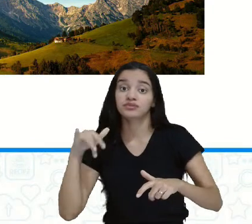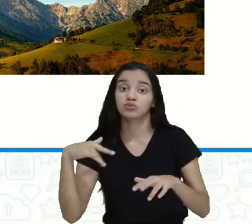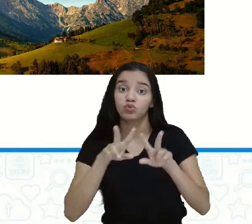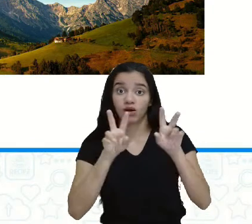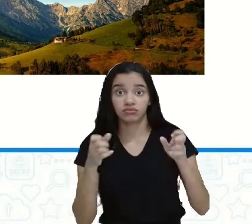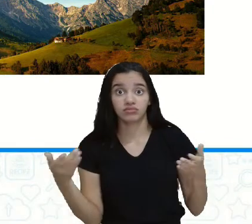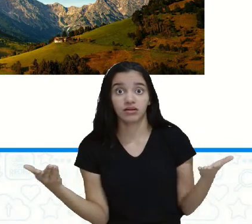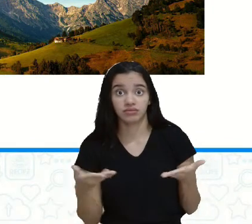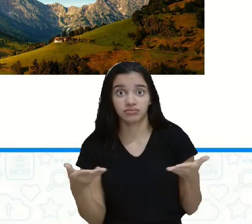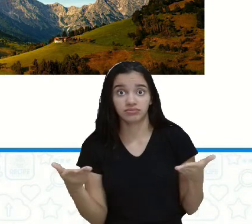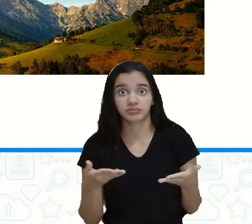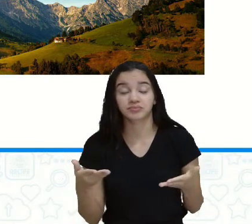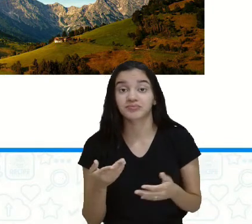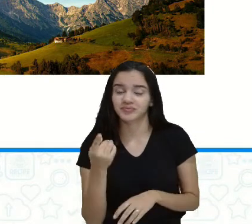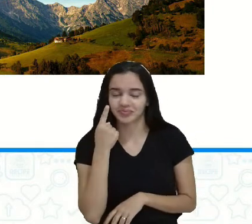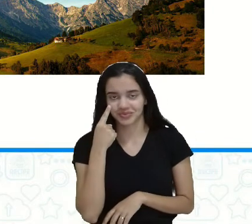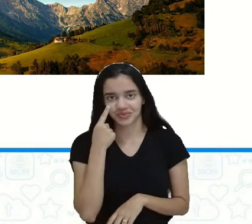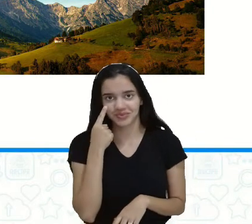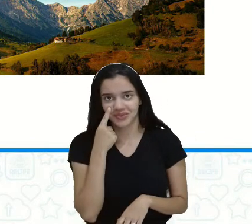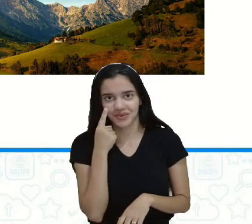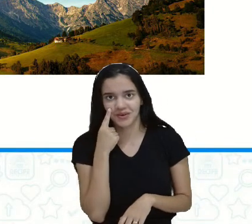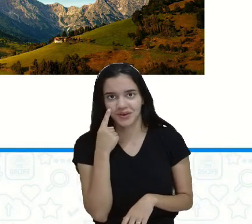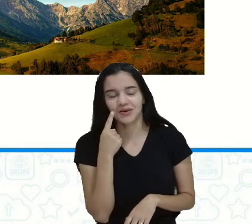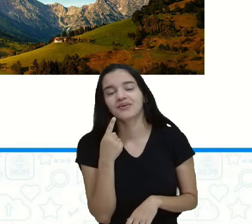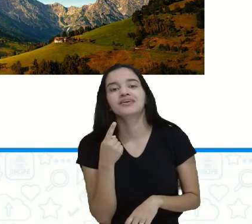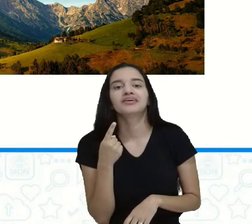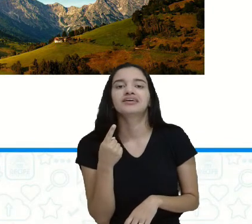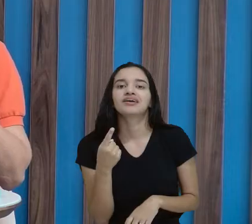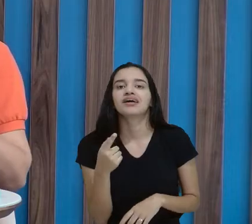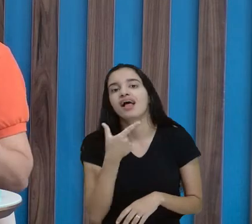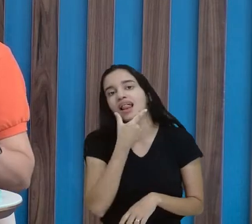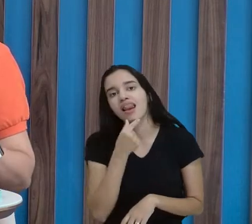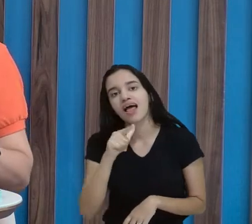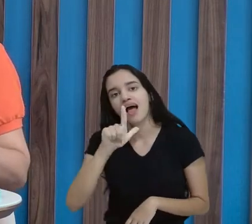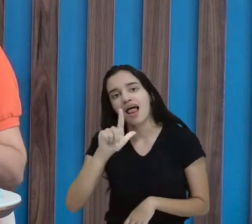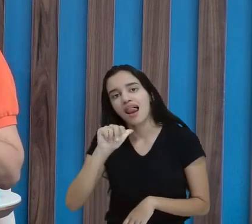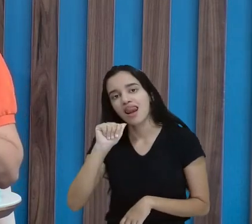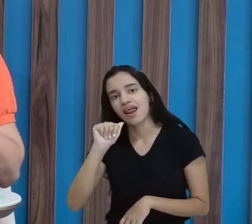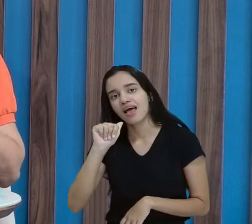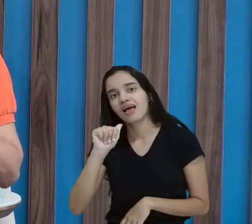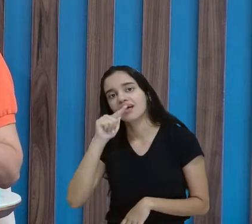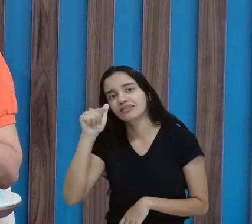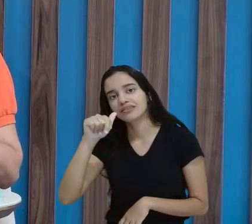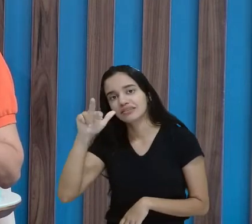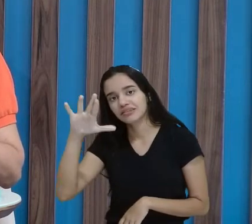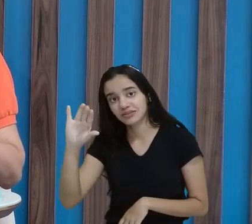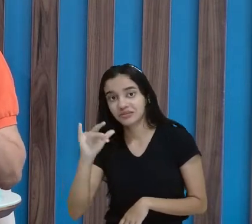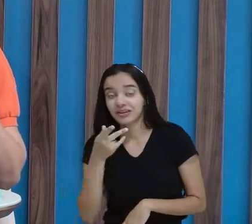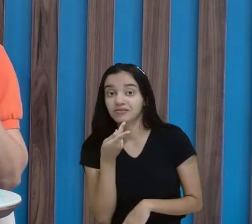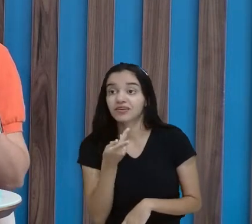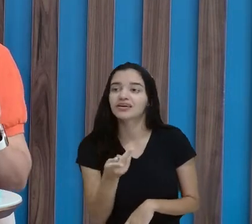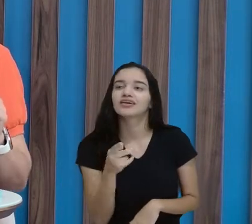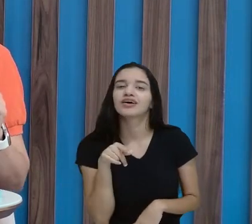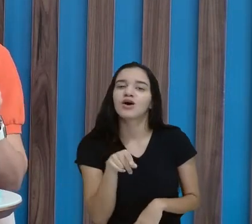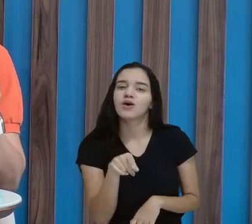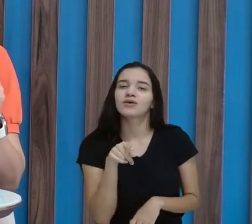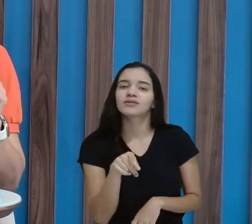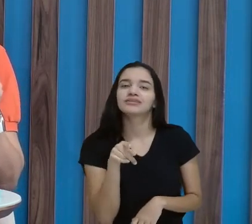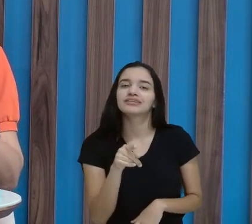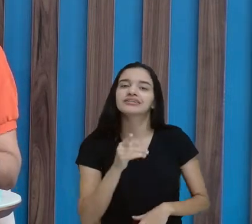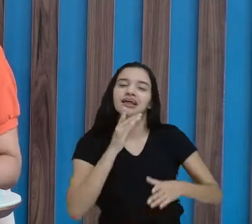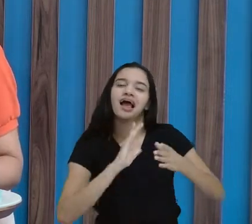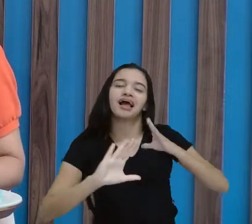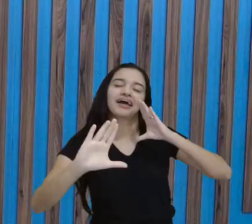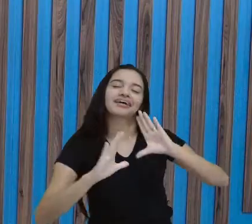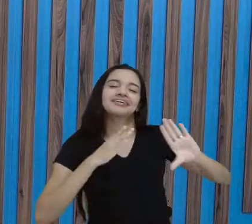agora. Olha, professora Sandra, Lázaro está dizendo aqui que a cada dia você está ficando